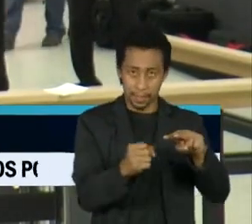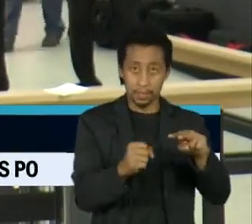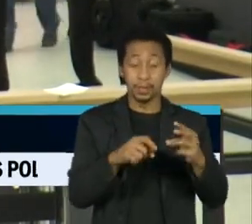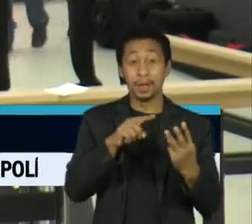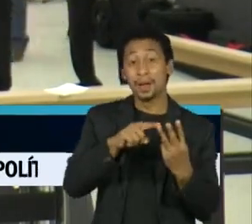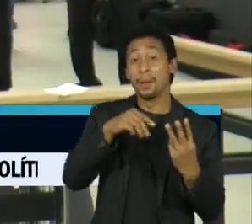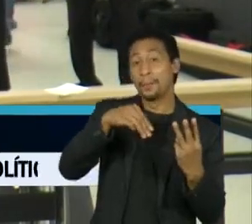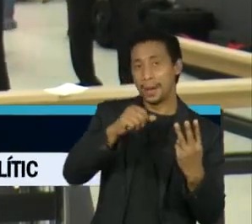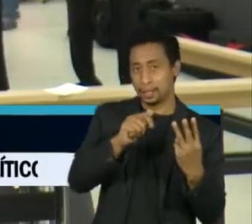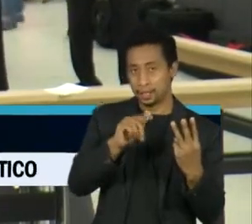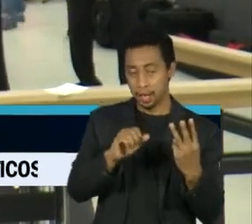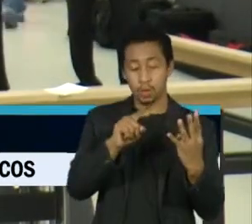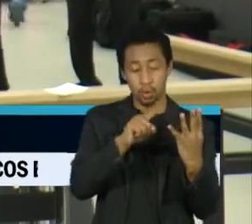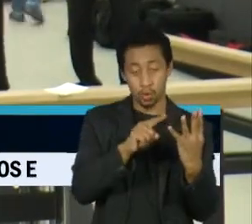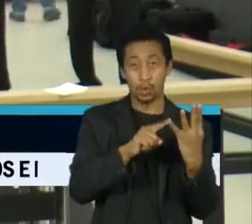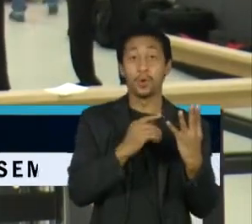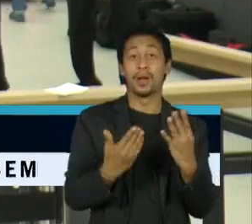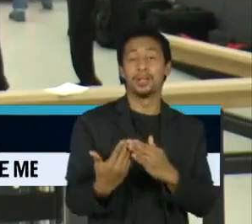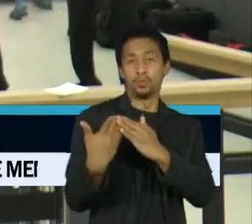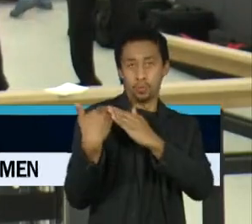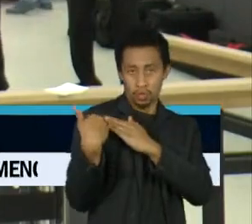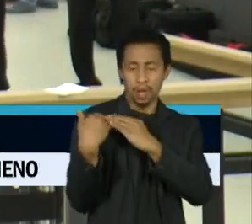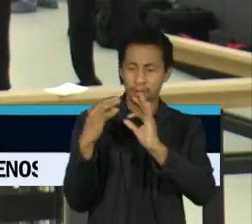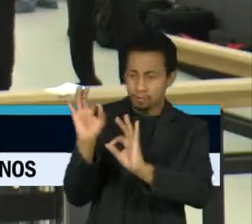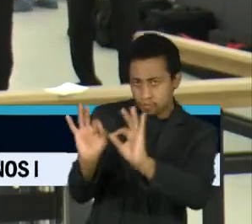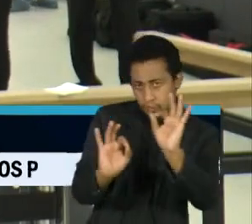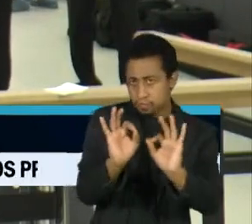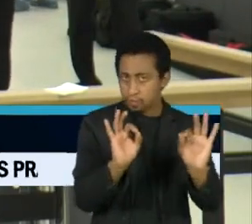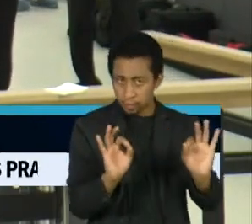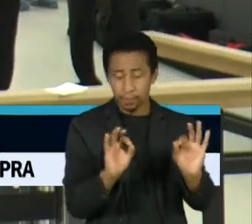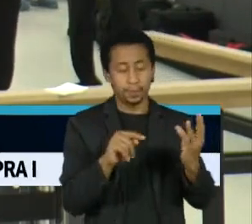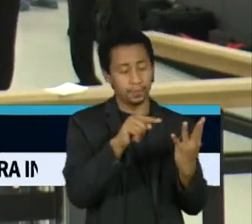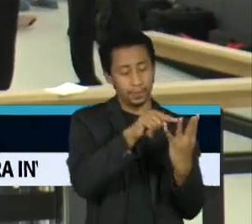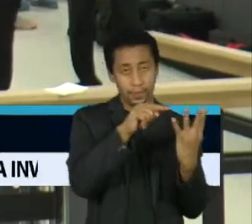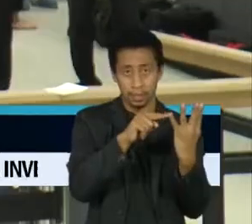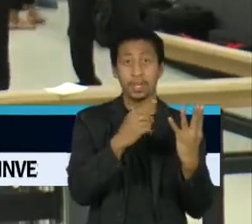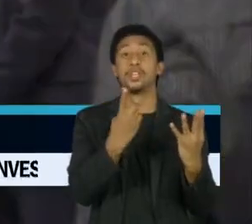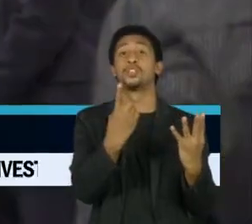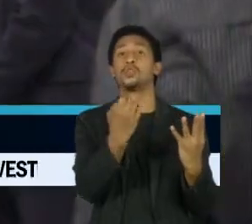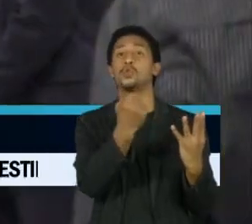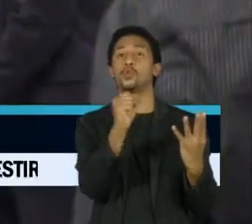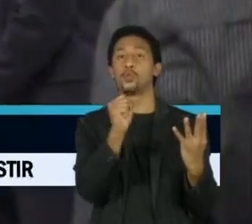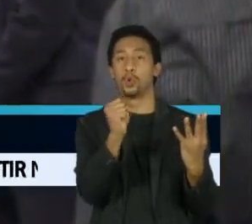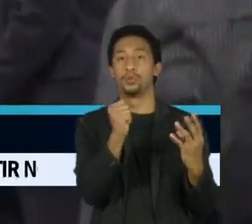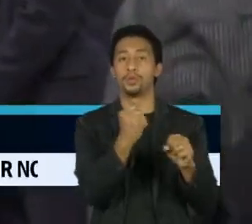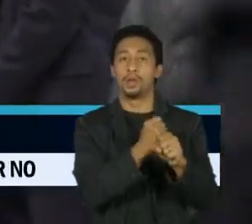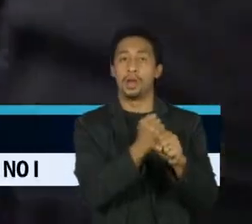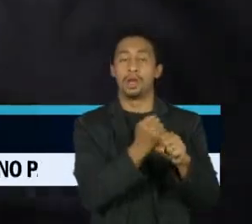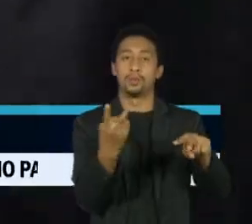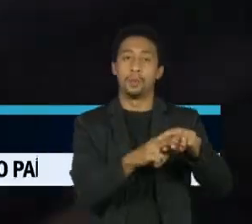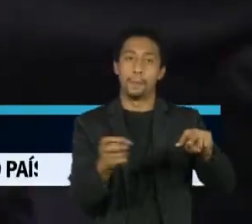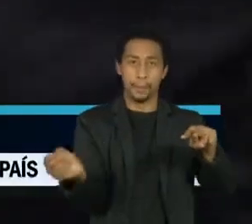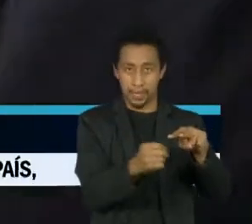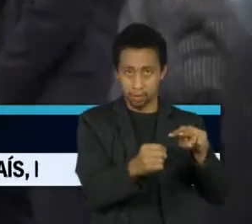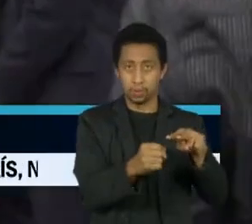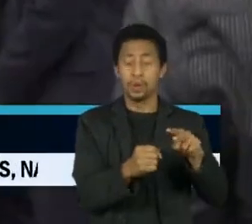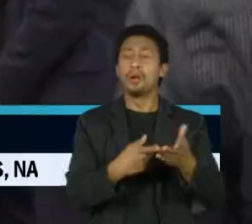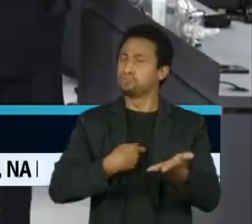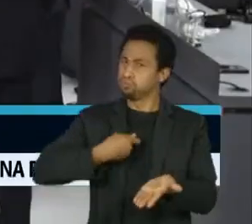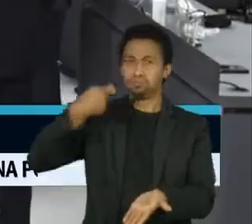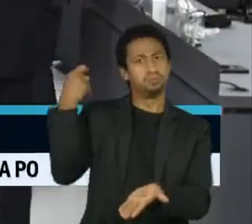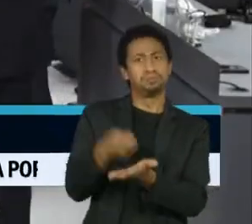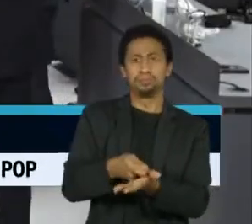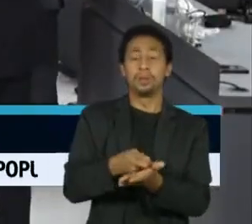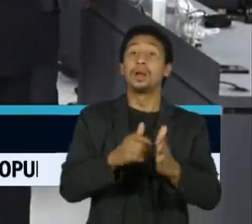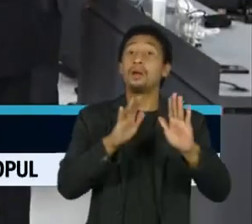Marcelo de Jesus dos Santos, e o produtor do grupo, Luciano Bonilha, cada um pegou 18 anos. Os réus tiveram a prisão decretada, mas um